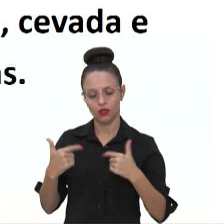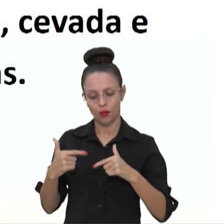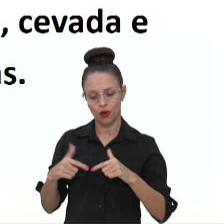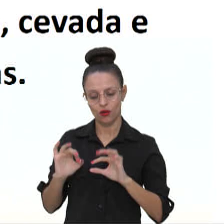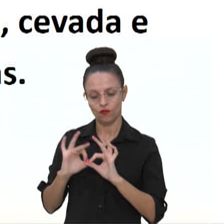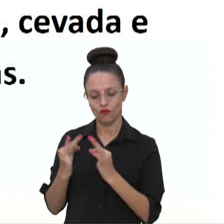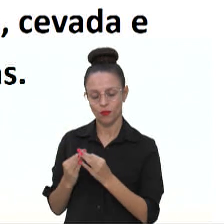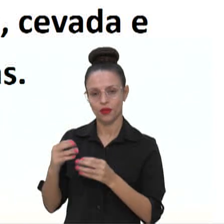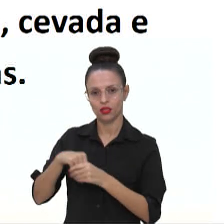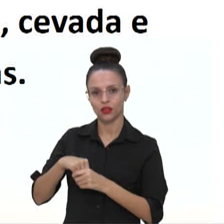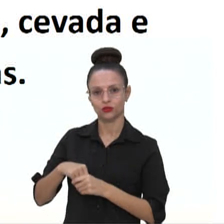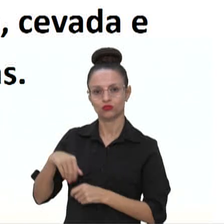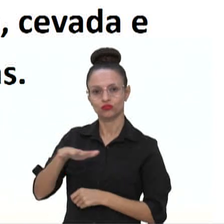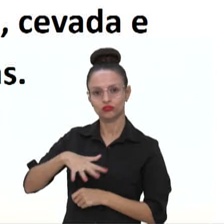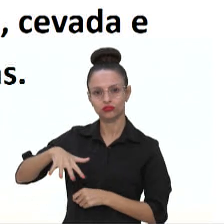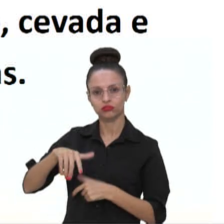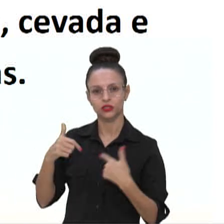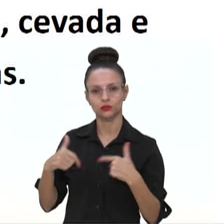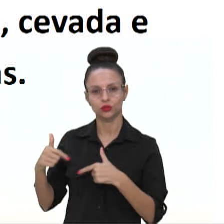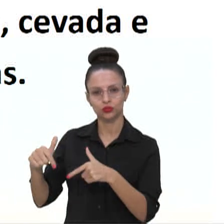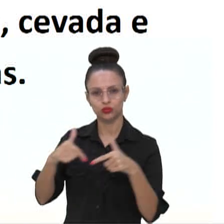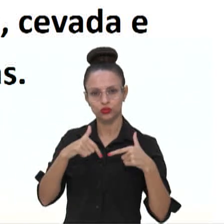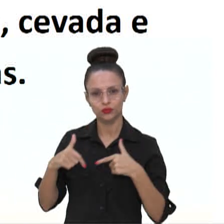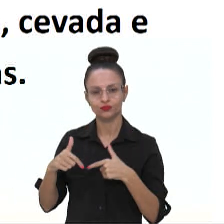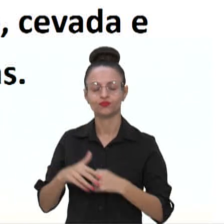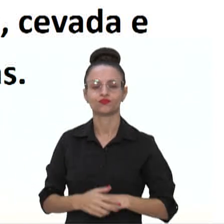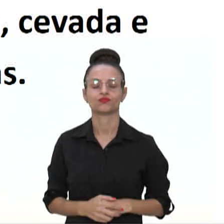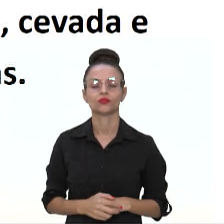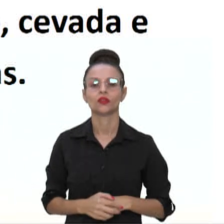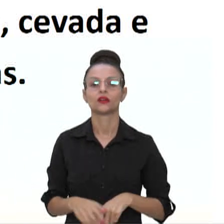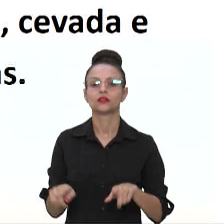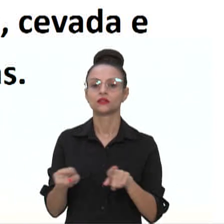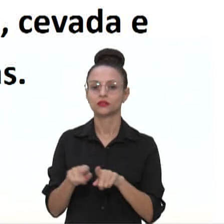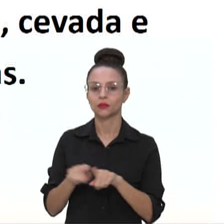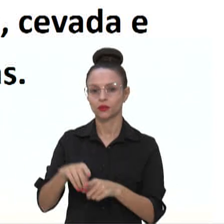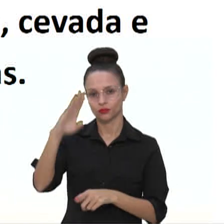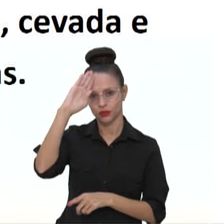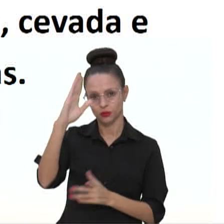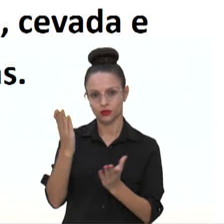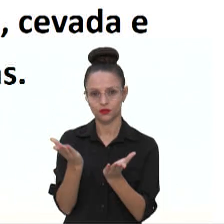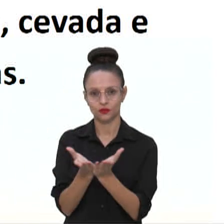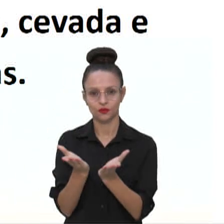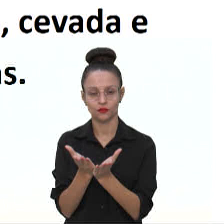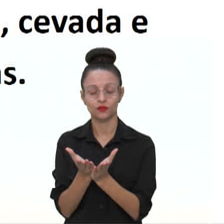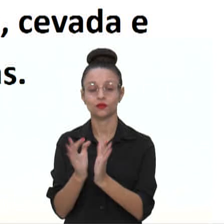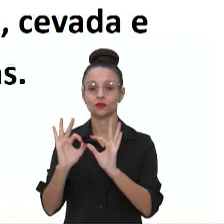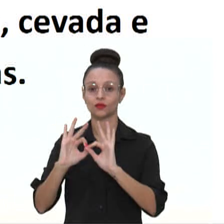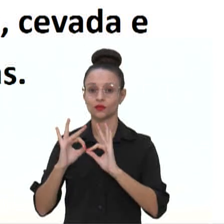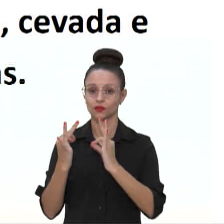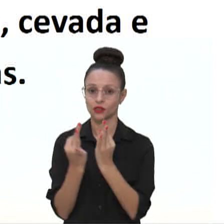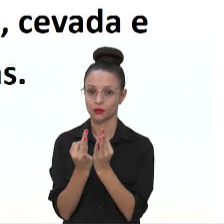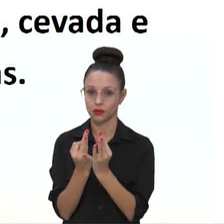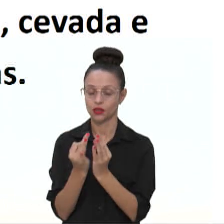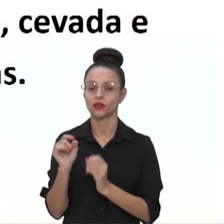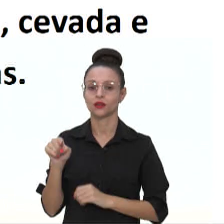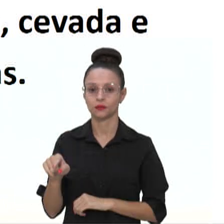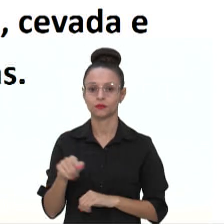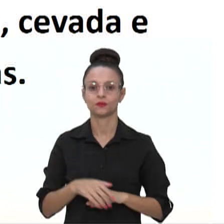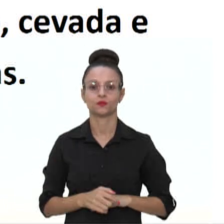familiar. Além disso, o predomínio das famílias protestantes, como nós falamos, nesse